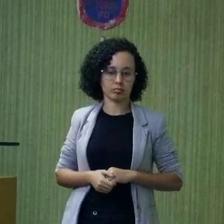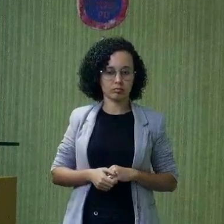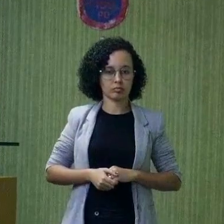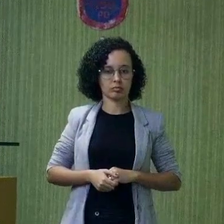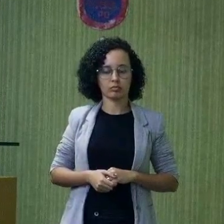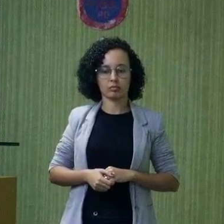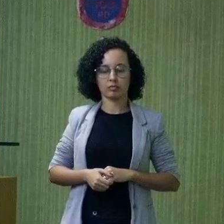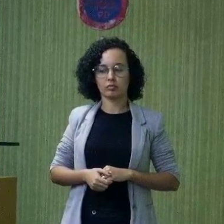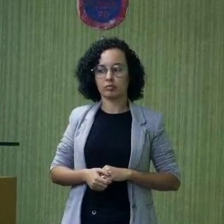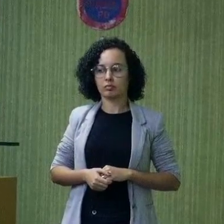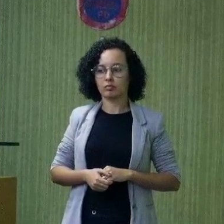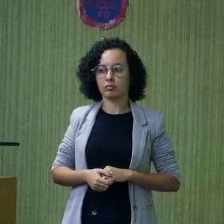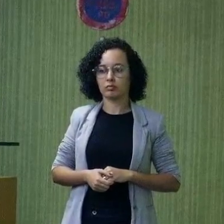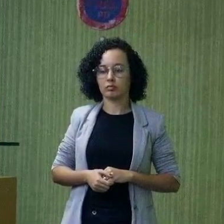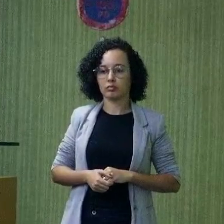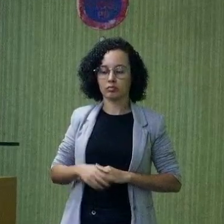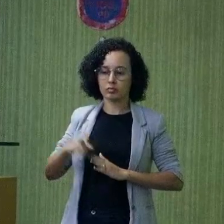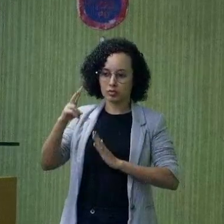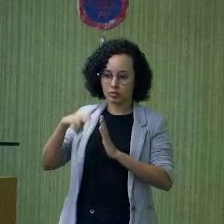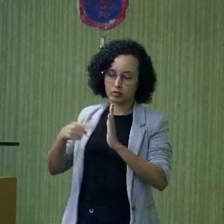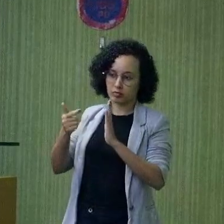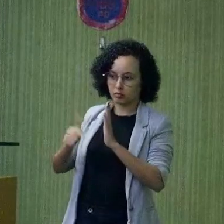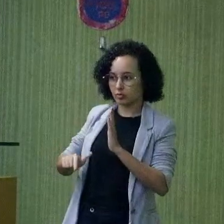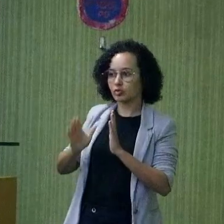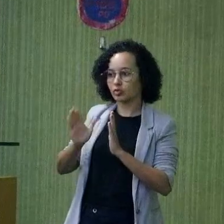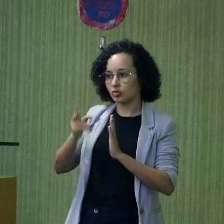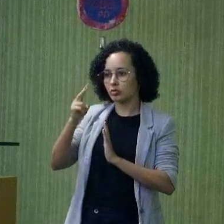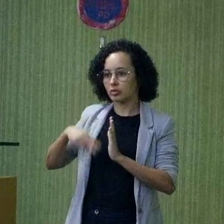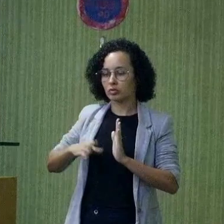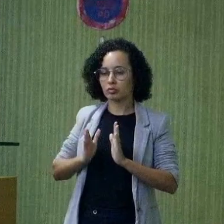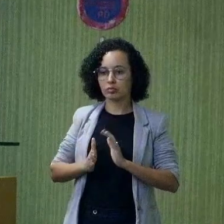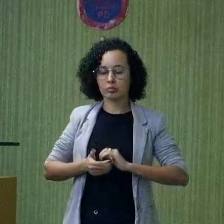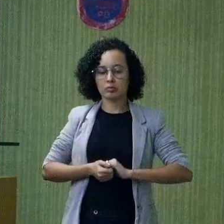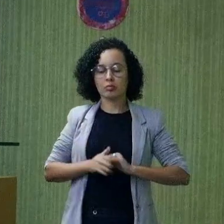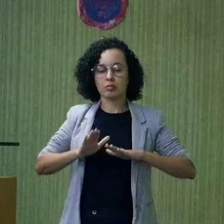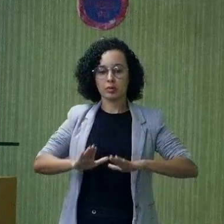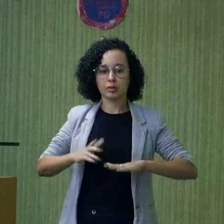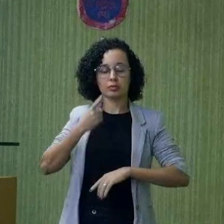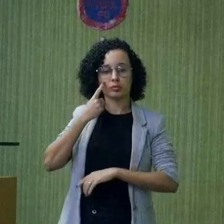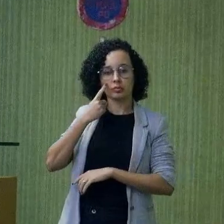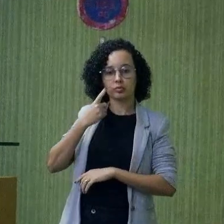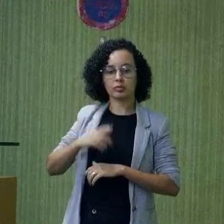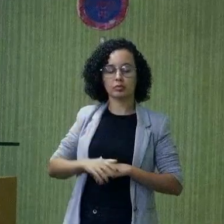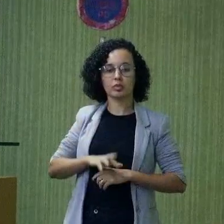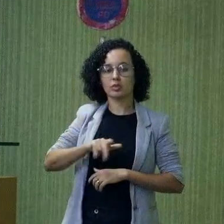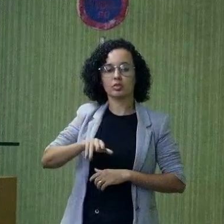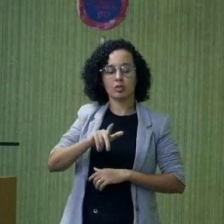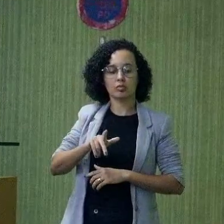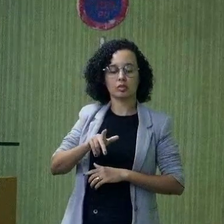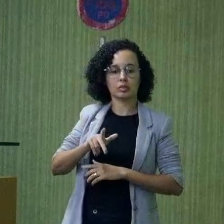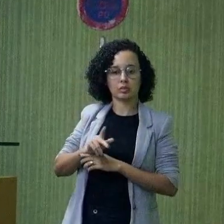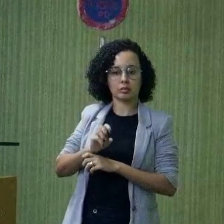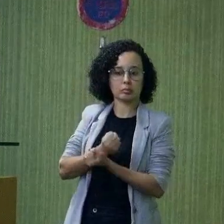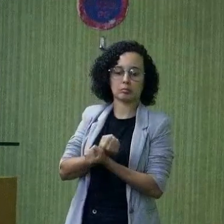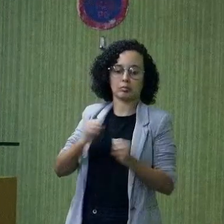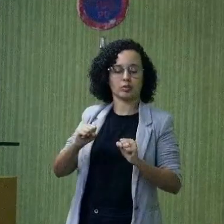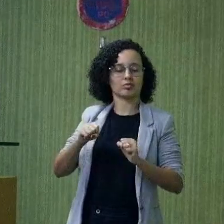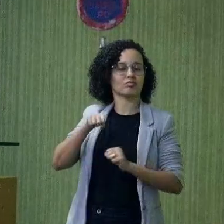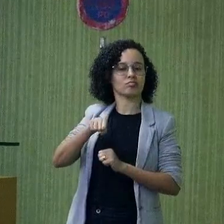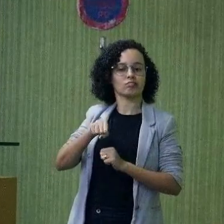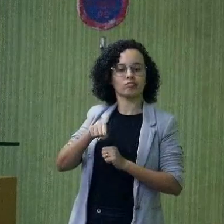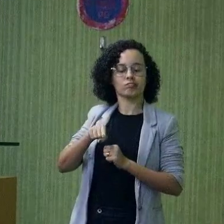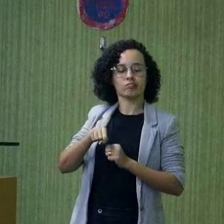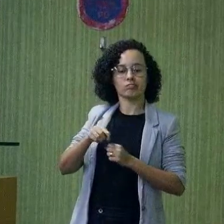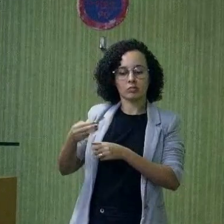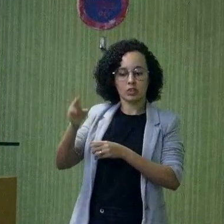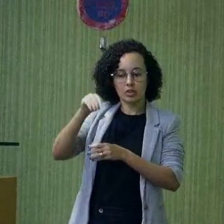estratégias não vou ler de novo para vocês isso foi lido né mas veja isso não é em tese algo também impossível de você no âmbito do seu